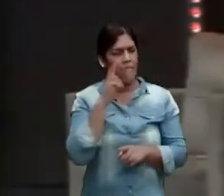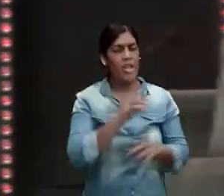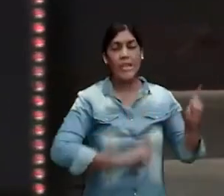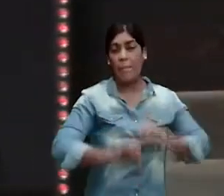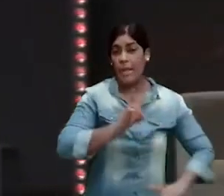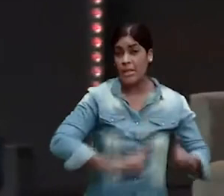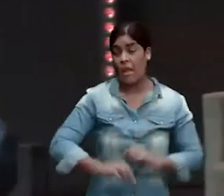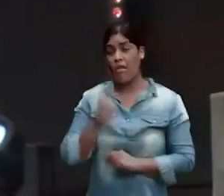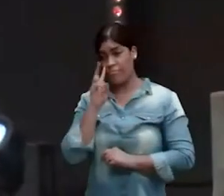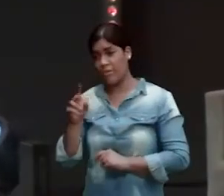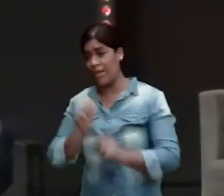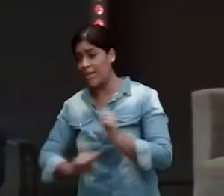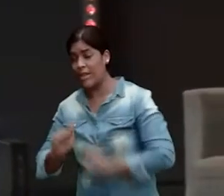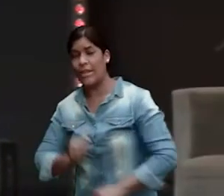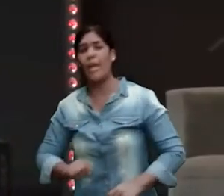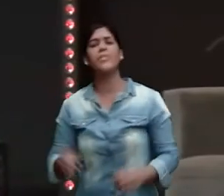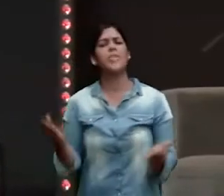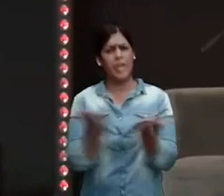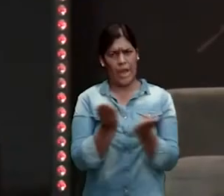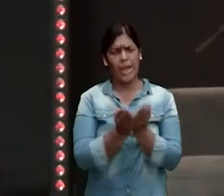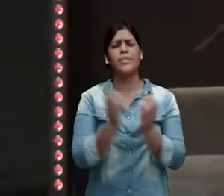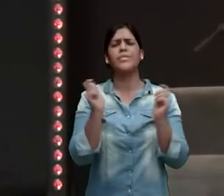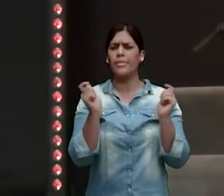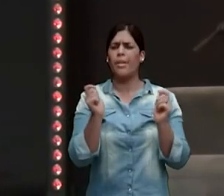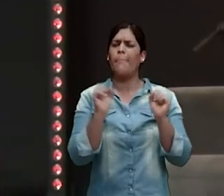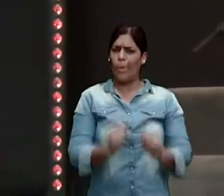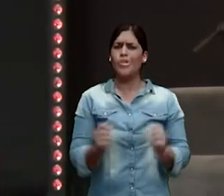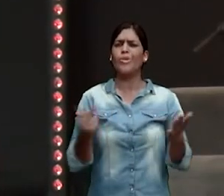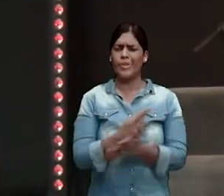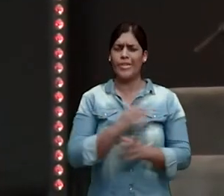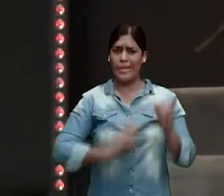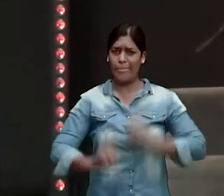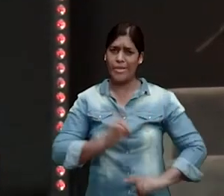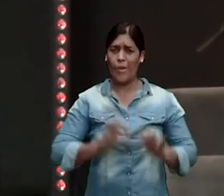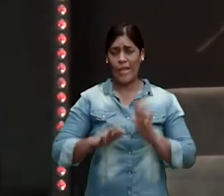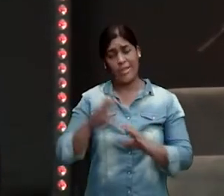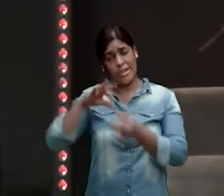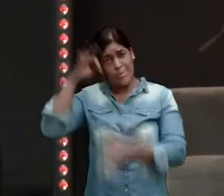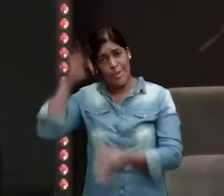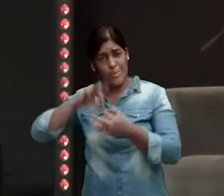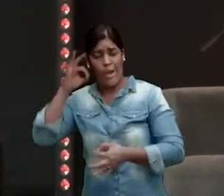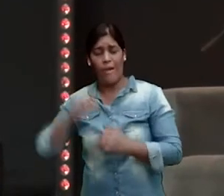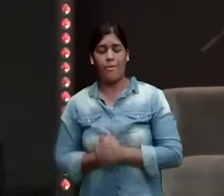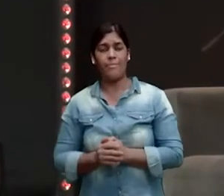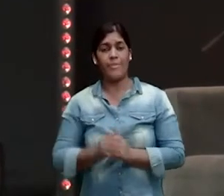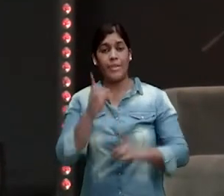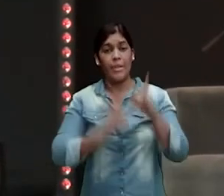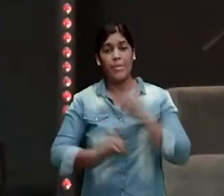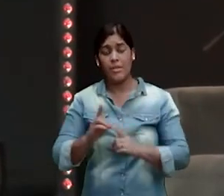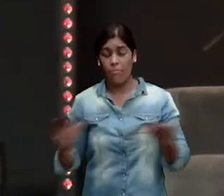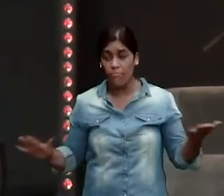Você pode ter por vários motivos para ter um crente pode ter depressão mas às vezes a depressão espiritual e essa depressão foi a